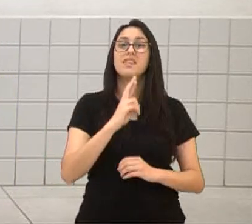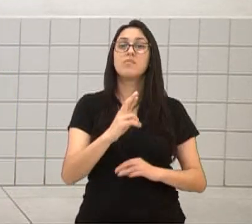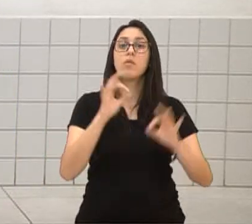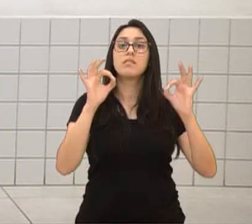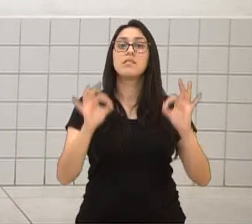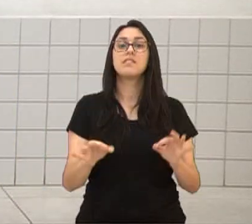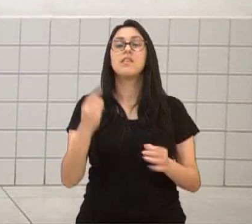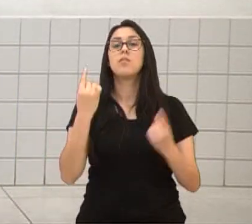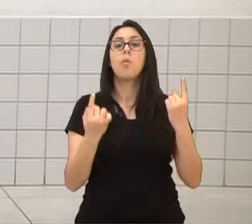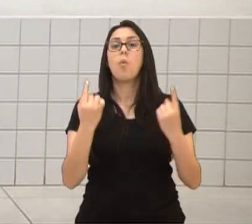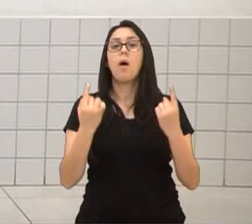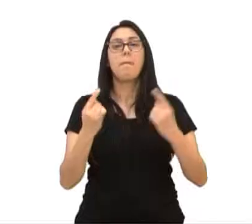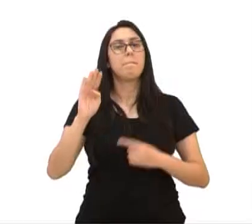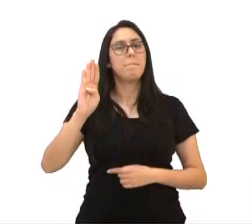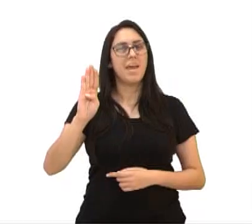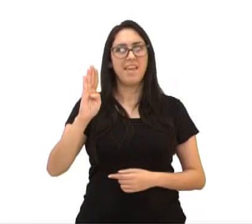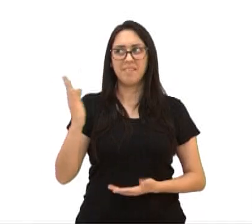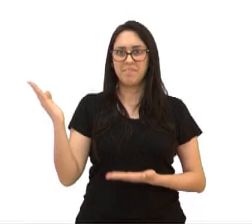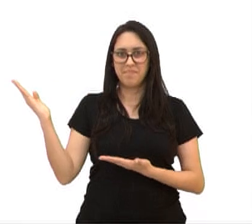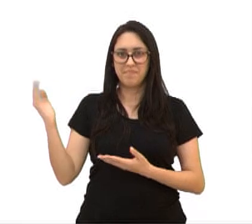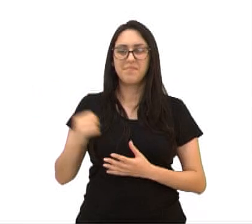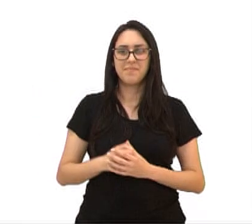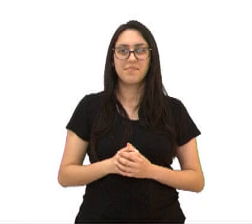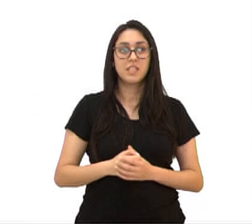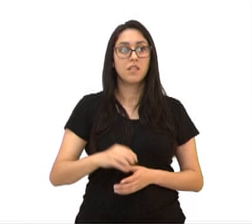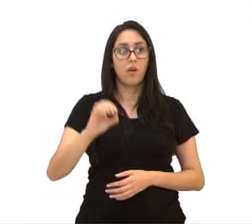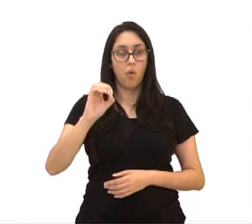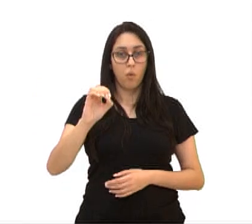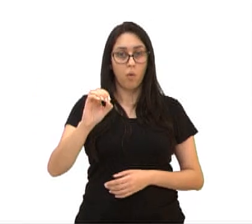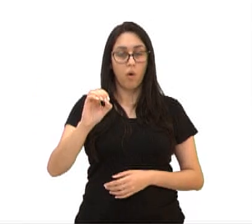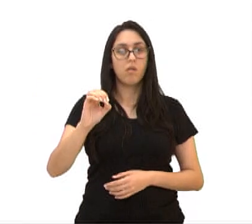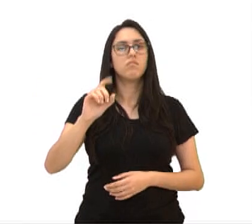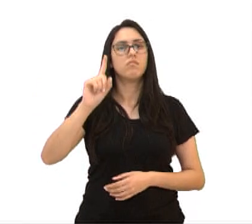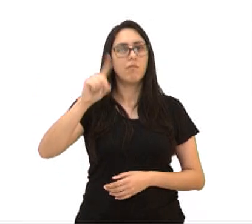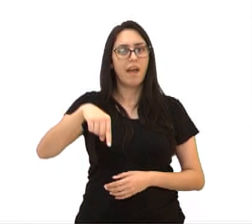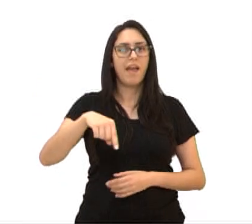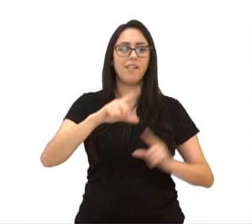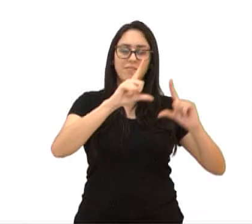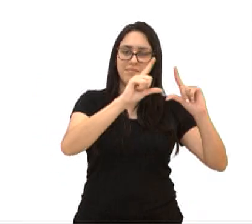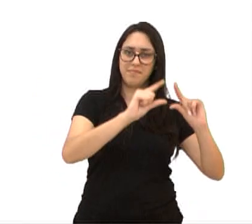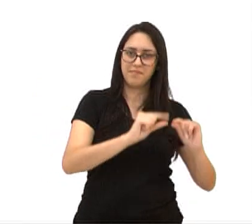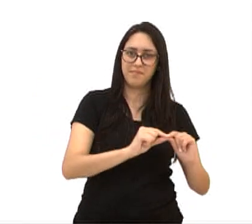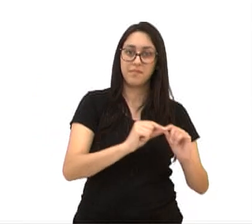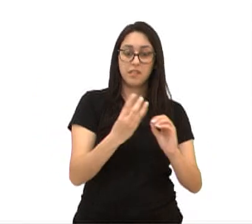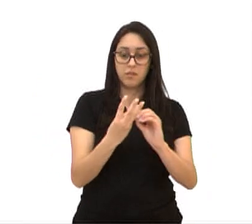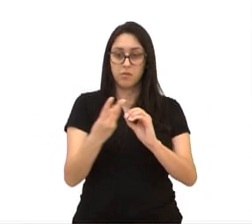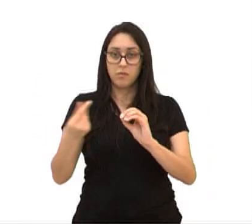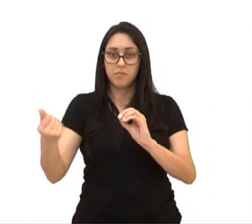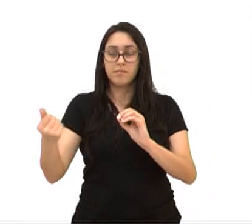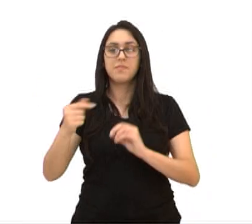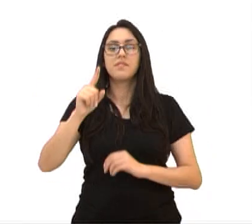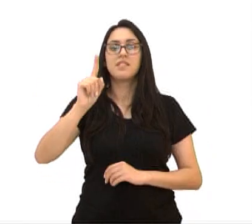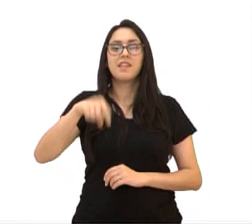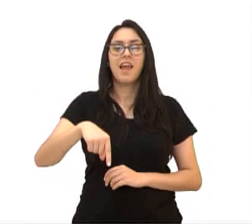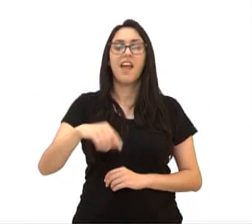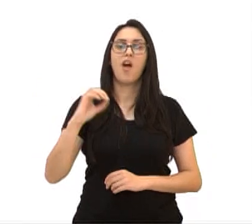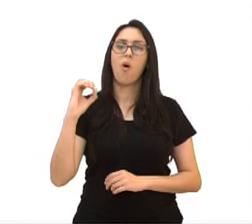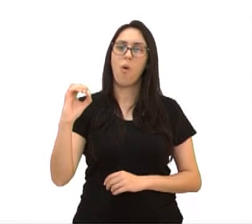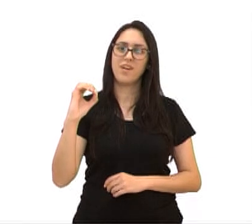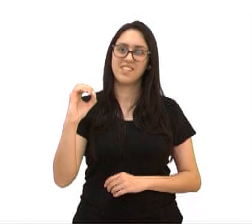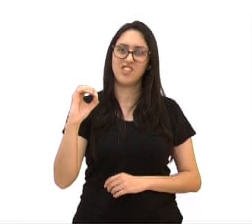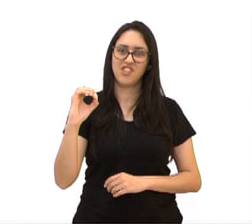correta é a letra B, o oxigênio é a substância redutora e a substância oxidante é o